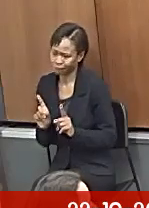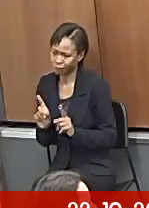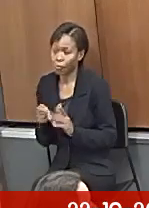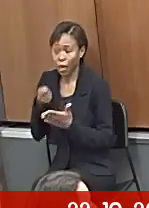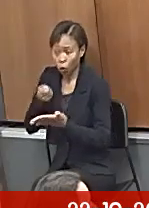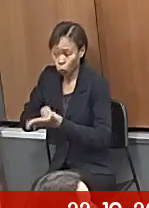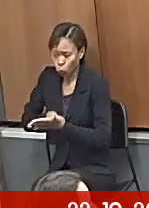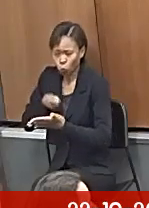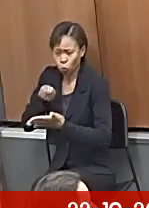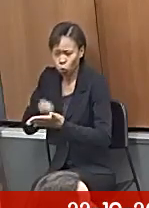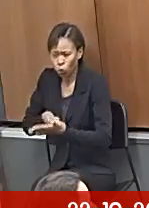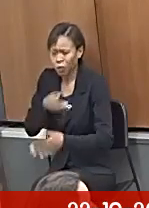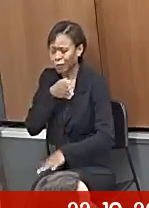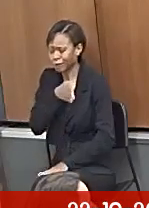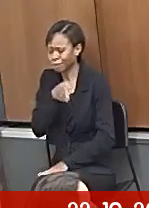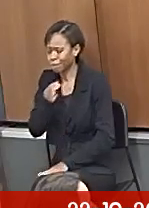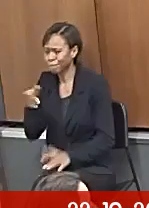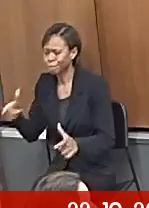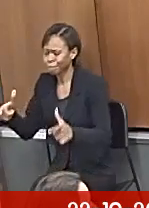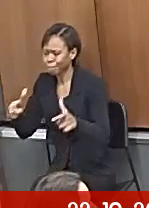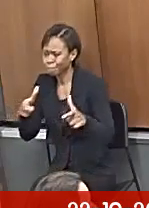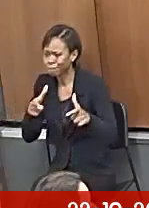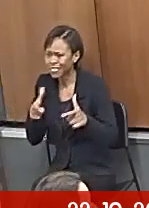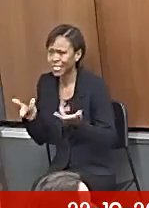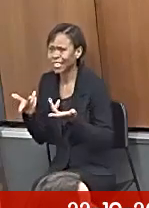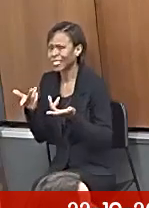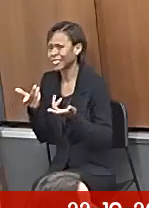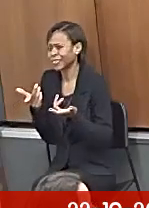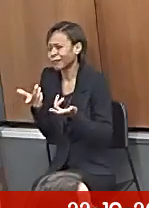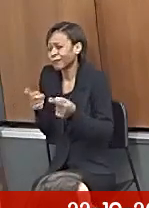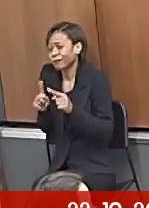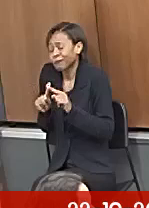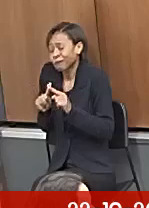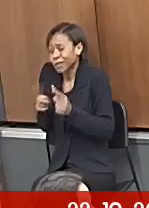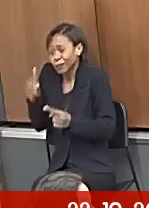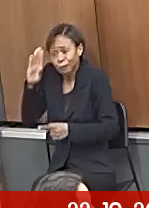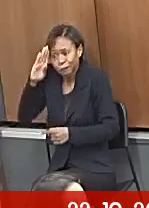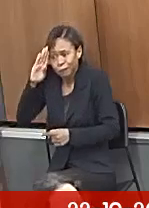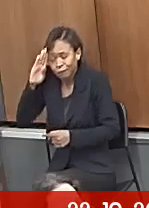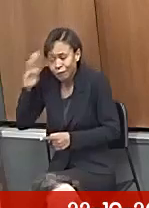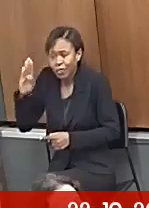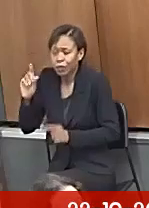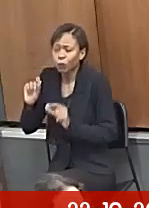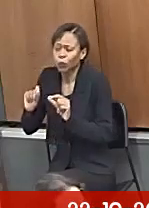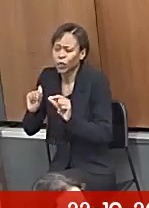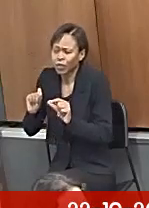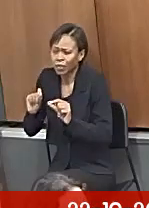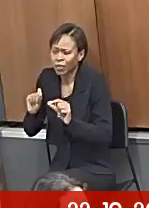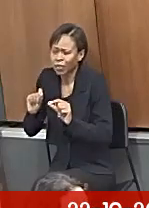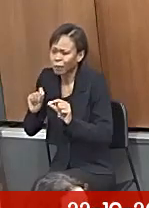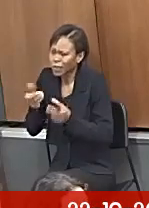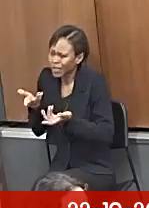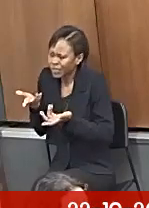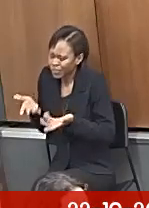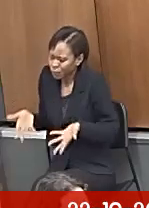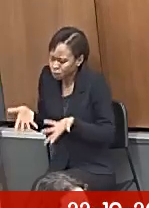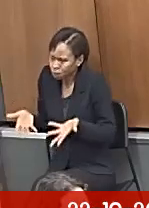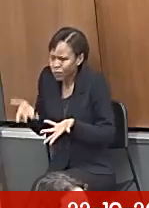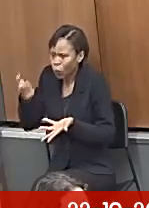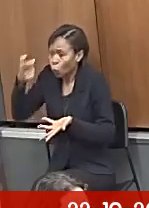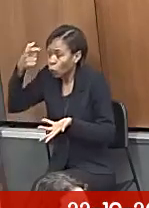por adequar espaços, lugares, currículos, mas também e, sobretudo, por educar consciência, rever